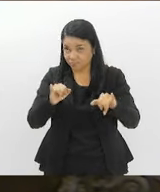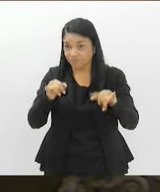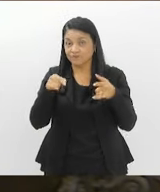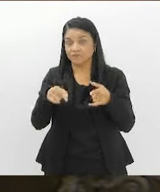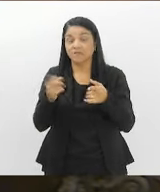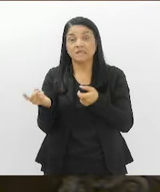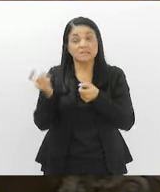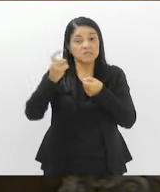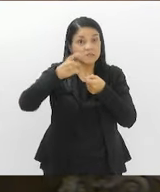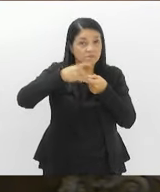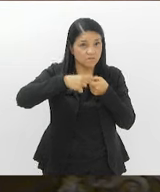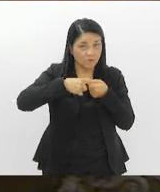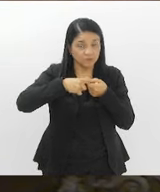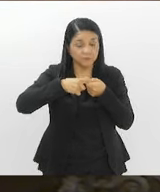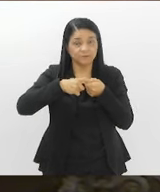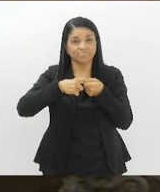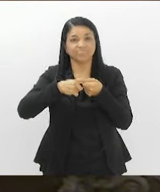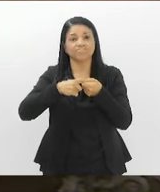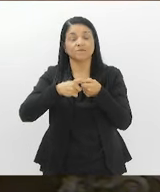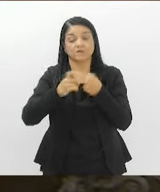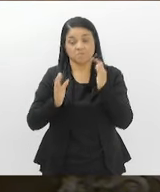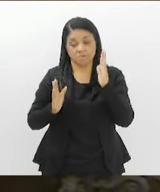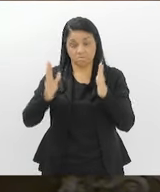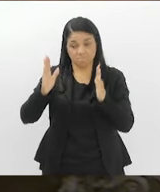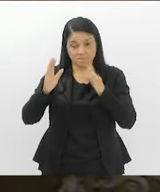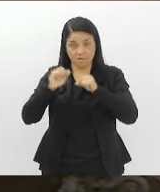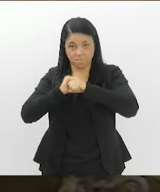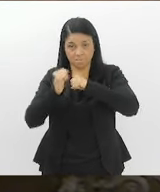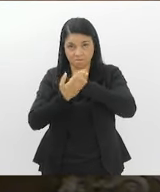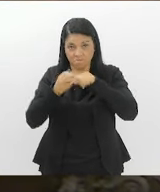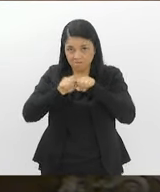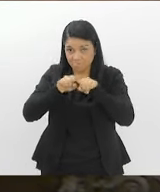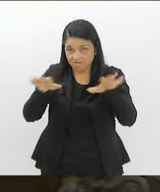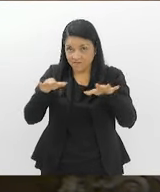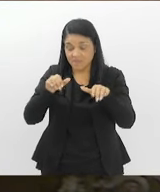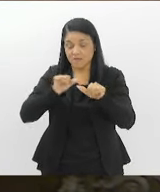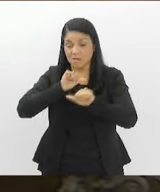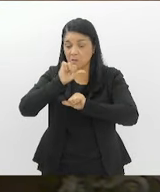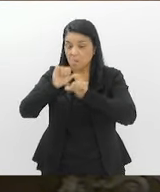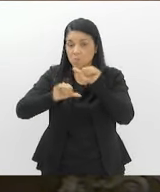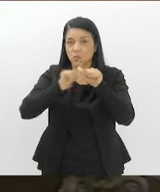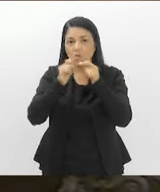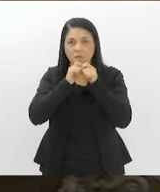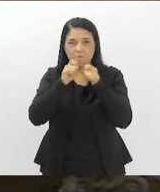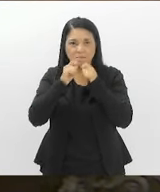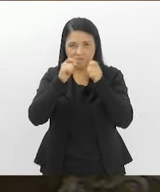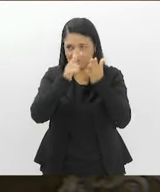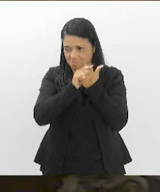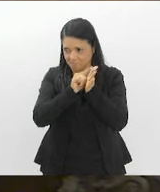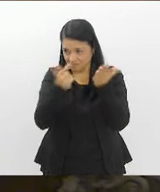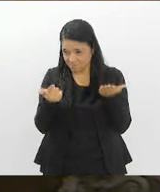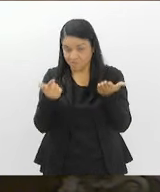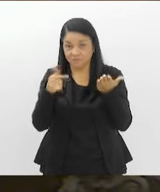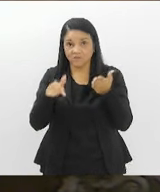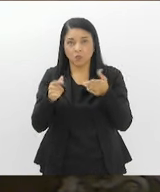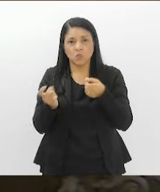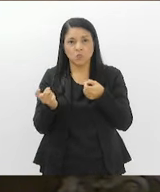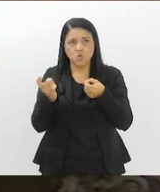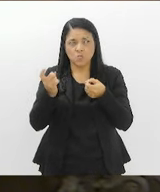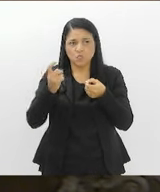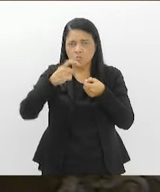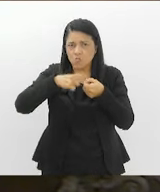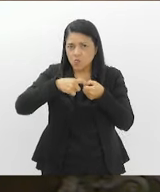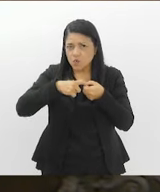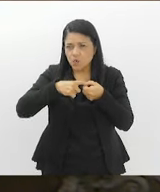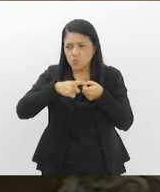Nessa retomada, atravessamos uma pandemia e a imprensa mudou. O Correio da Manhã não recuou. Eu comentava com o